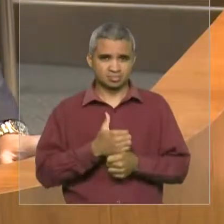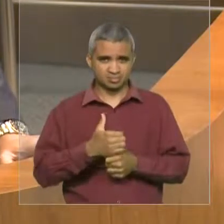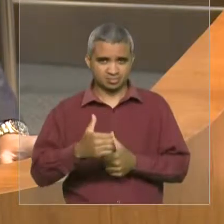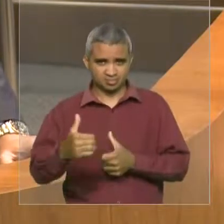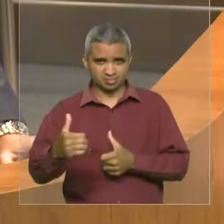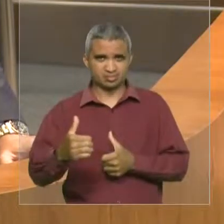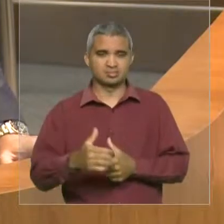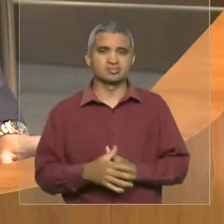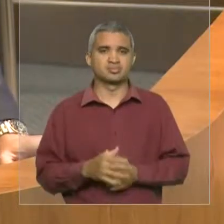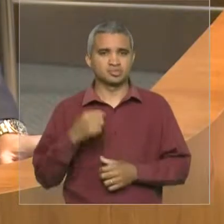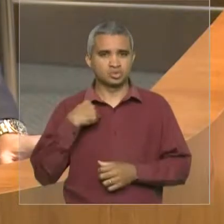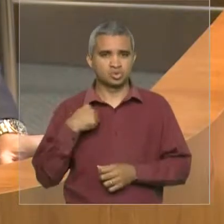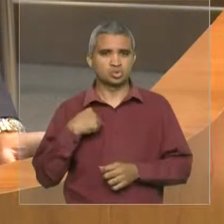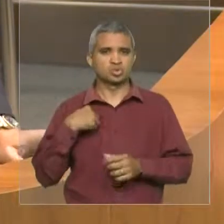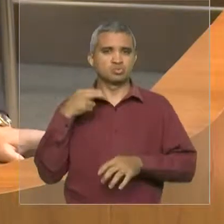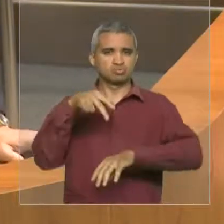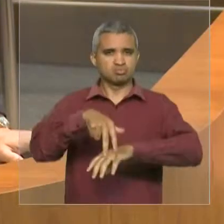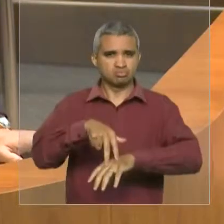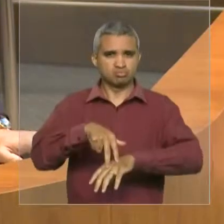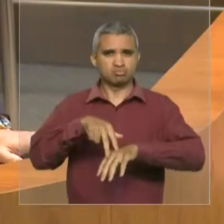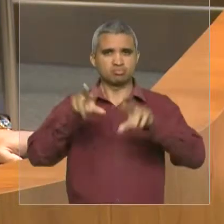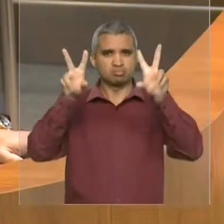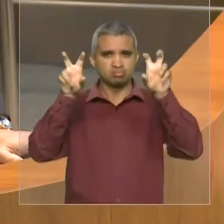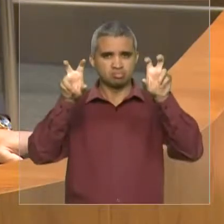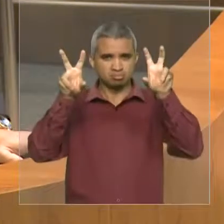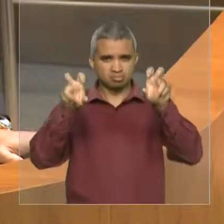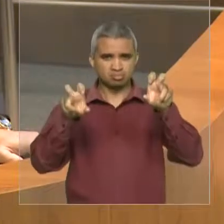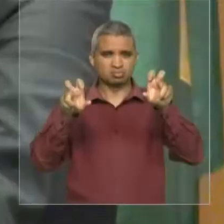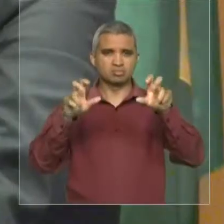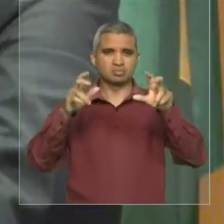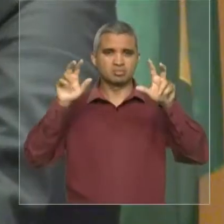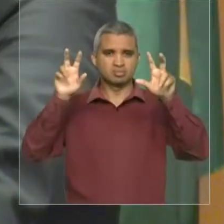gente vem levantando essa bandeira,